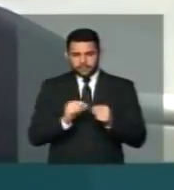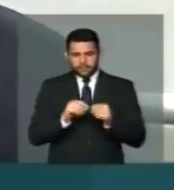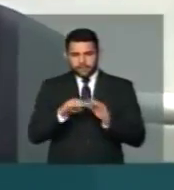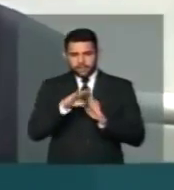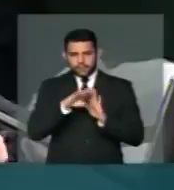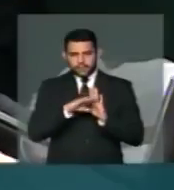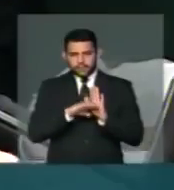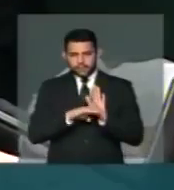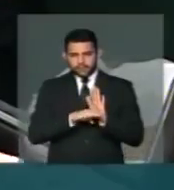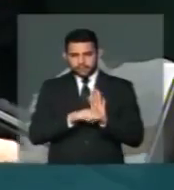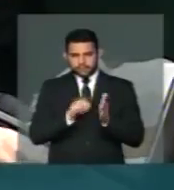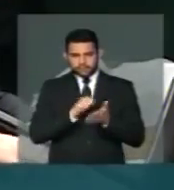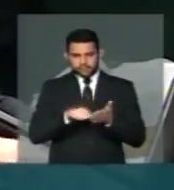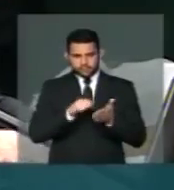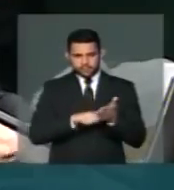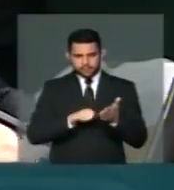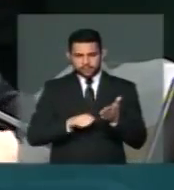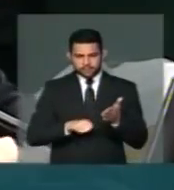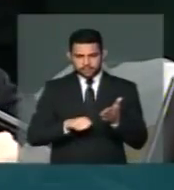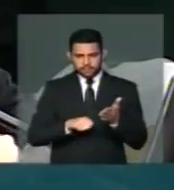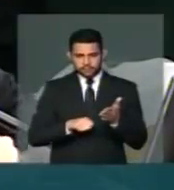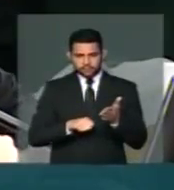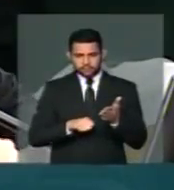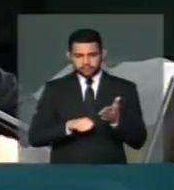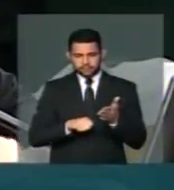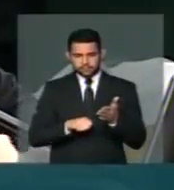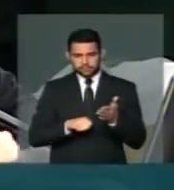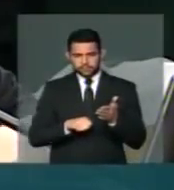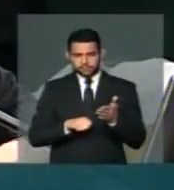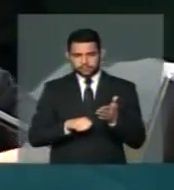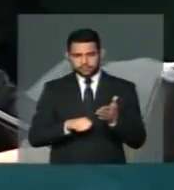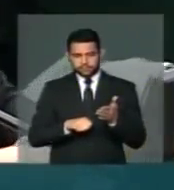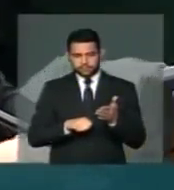a lista de inscrição dos senhores.